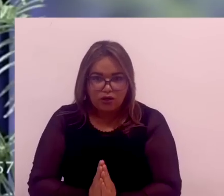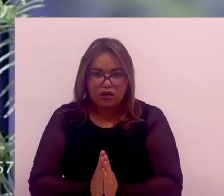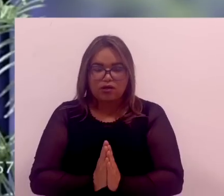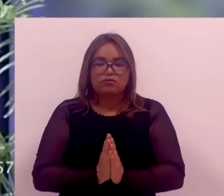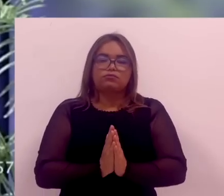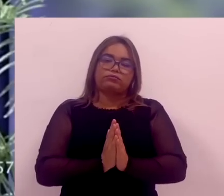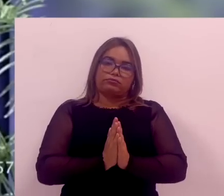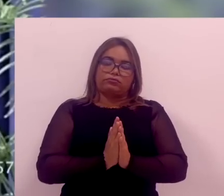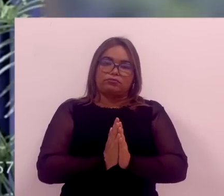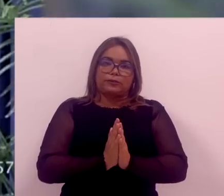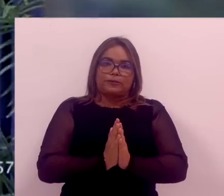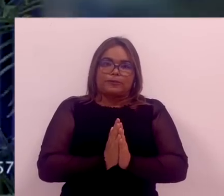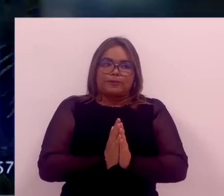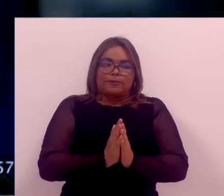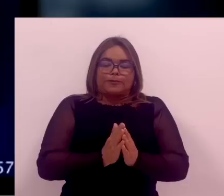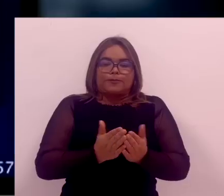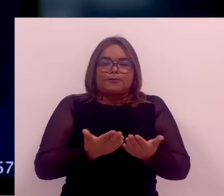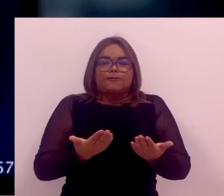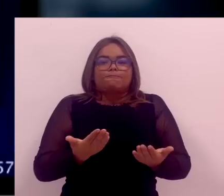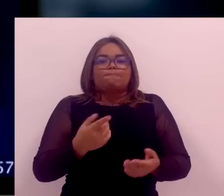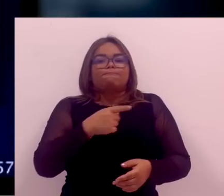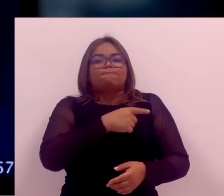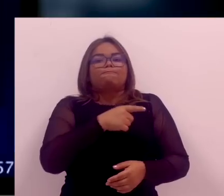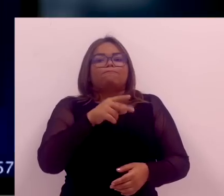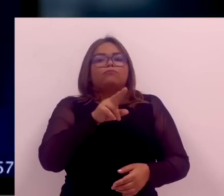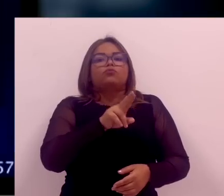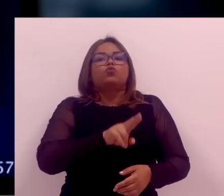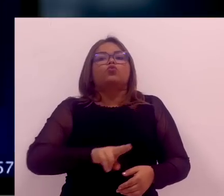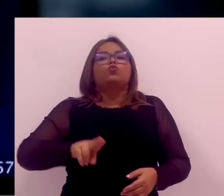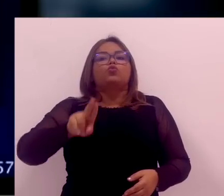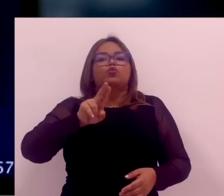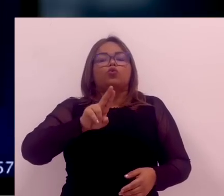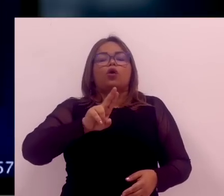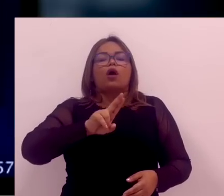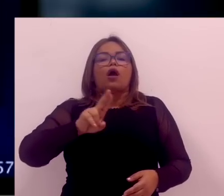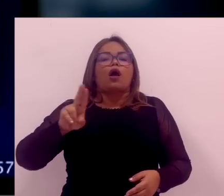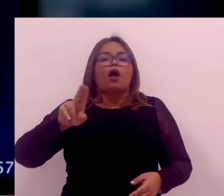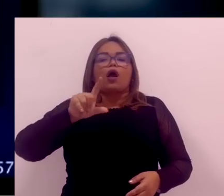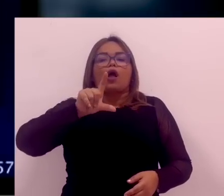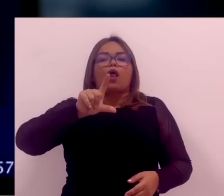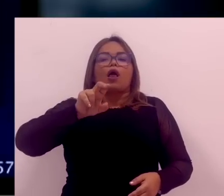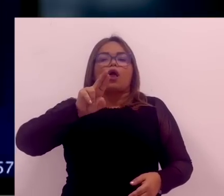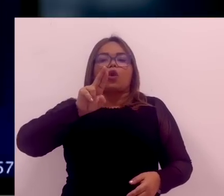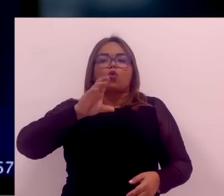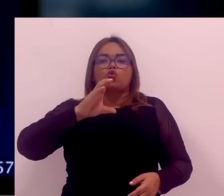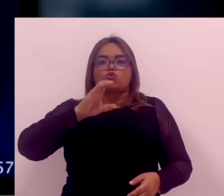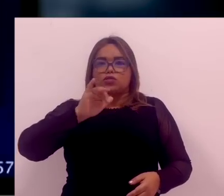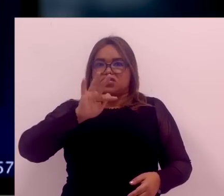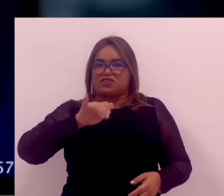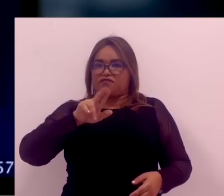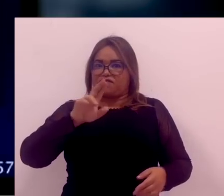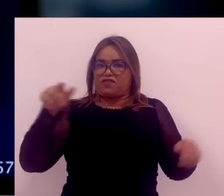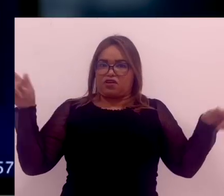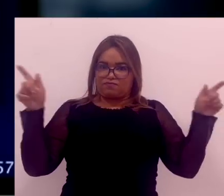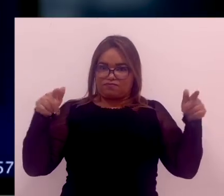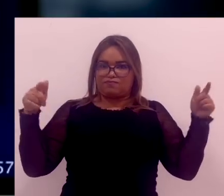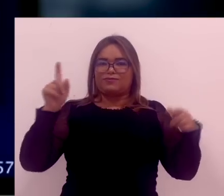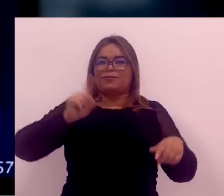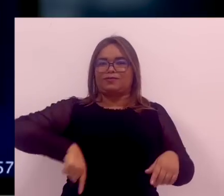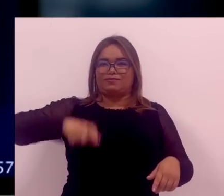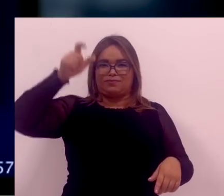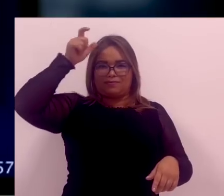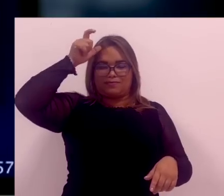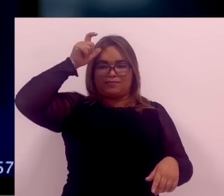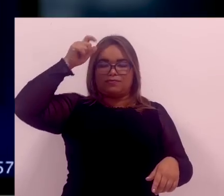adora? Qual é o Deus da maçonaria? O que é mais absurdo e mais ímpio do que atribuir o nome de Lúcifer ao